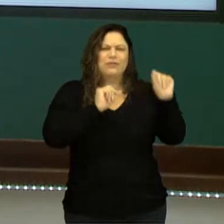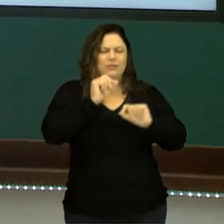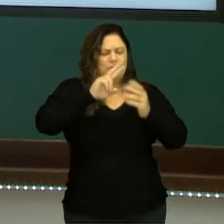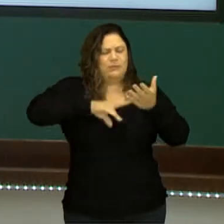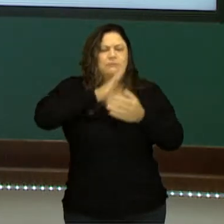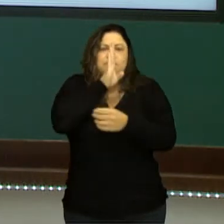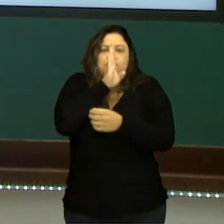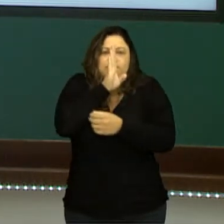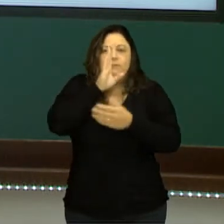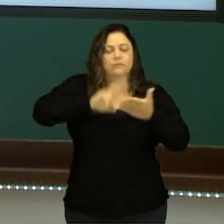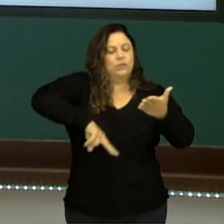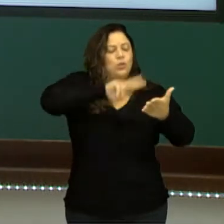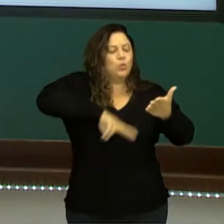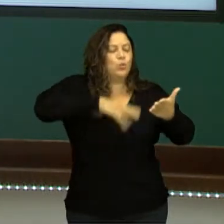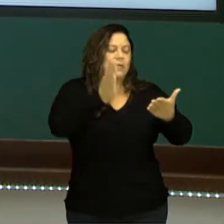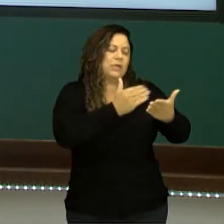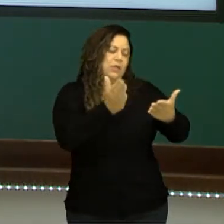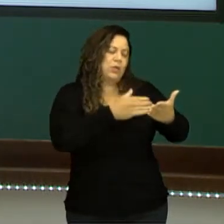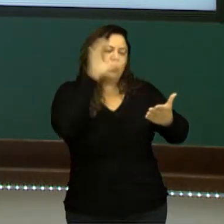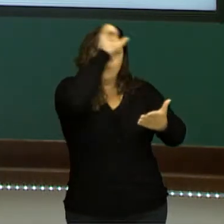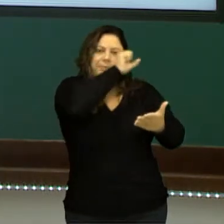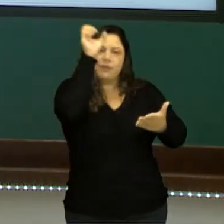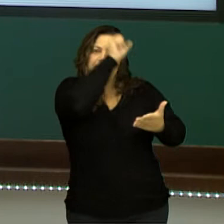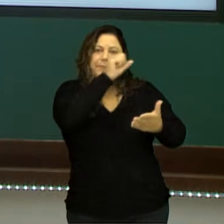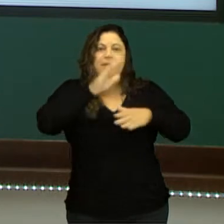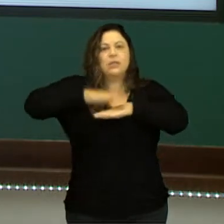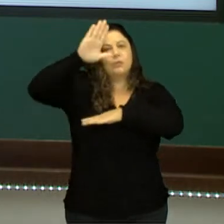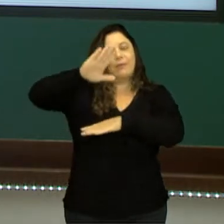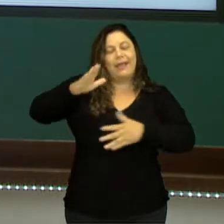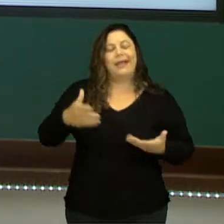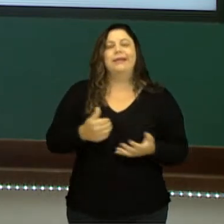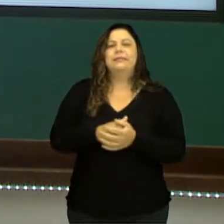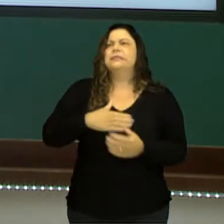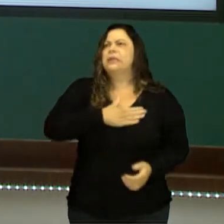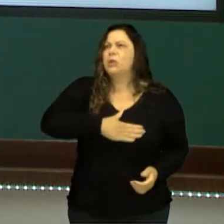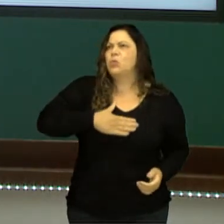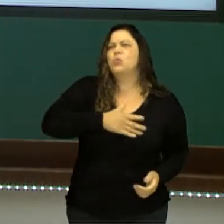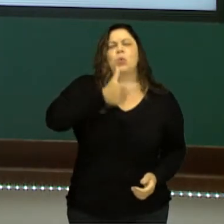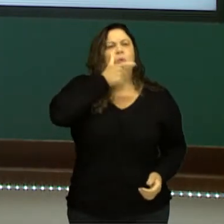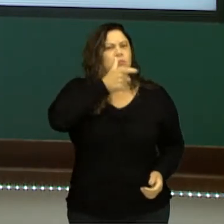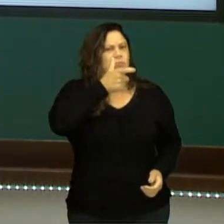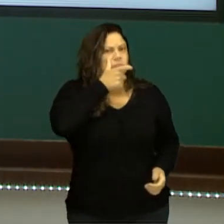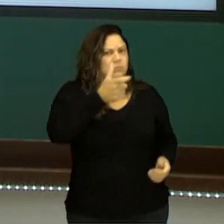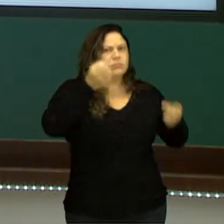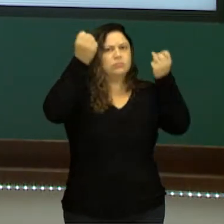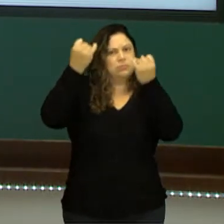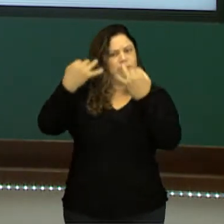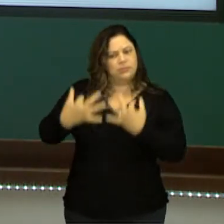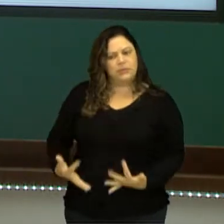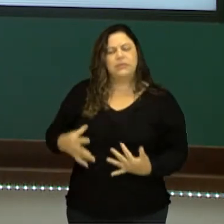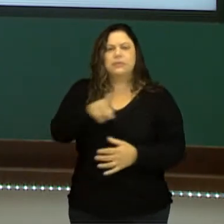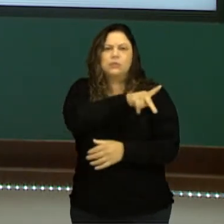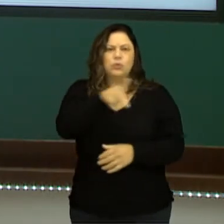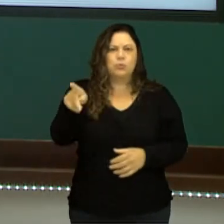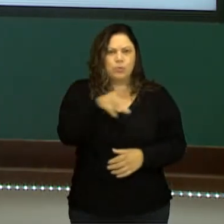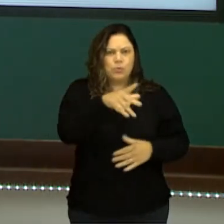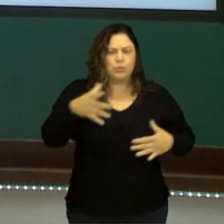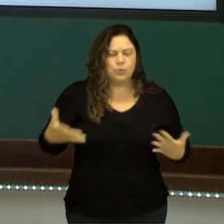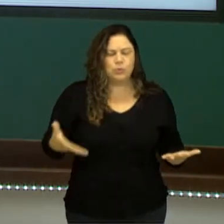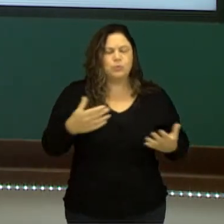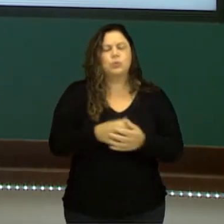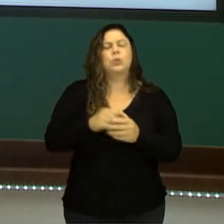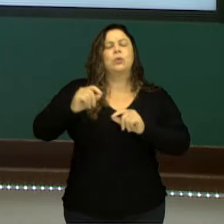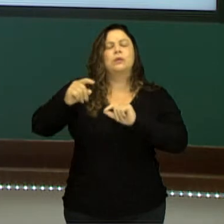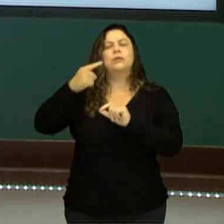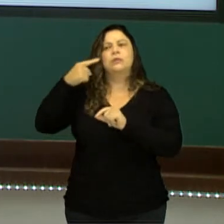ali, eu com o meu livro, eu acabo aprendendo um pouco mais. Ah, eu gosto de assistir, né, a explicação do professor, depois eu procuro